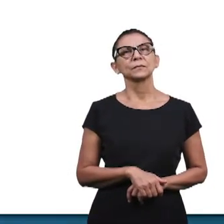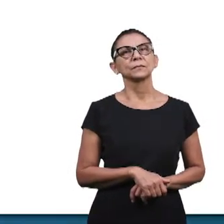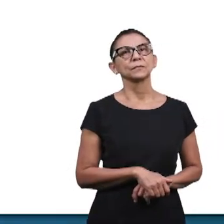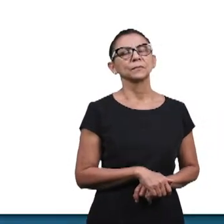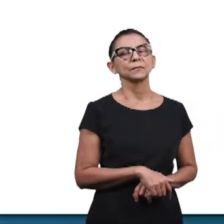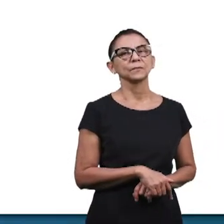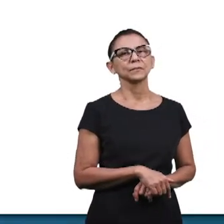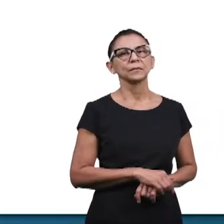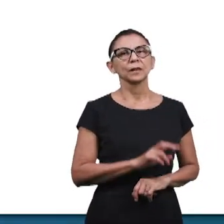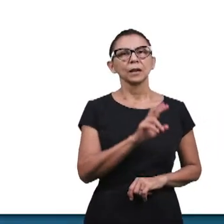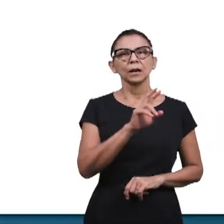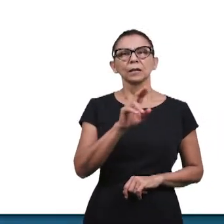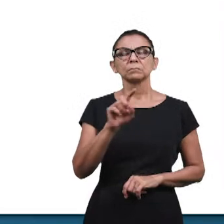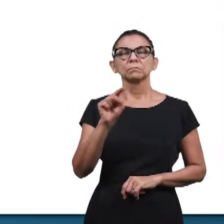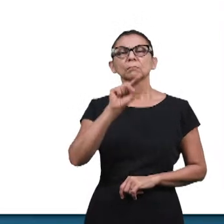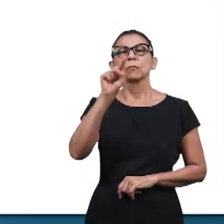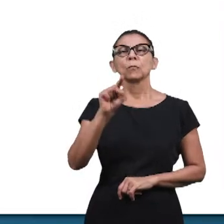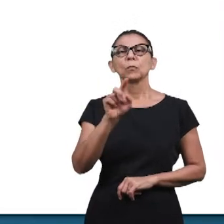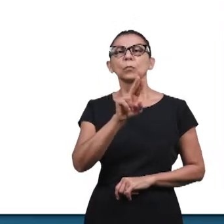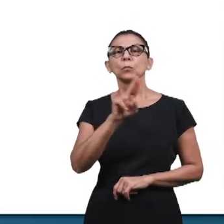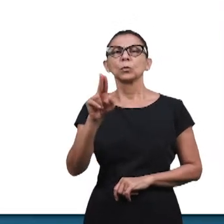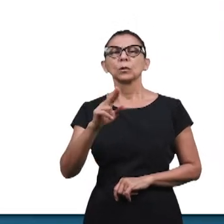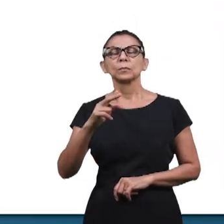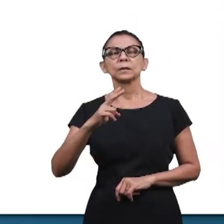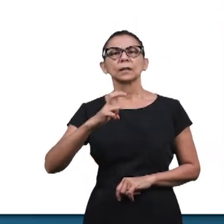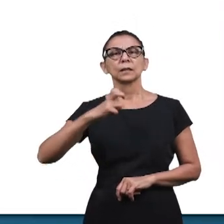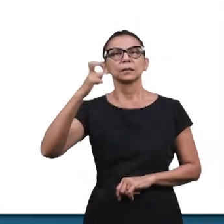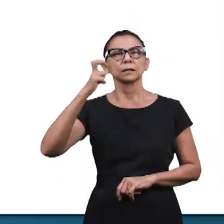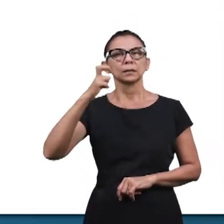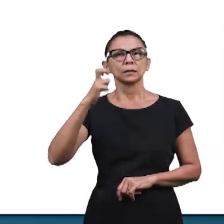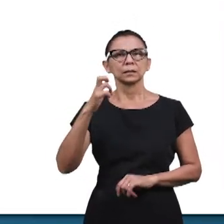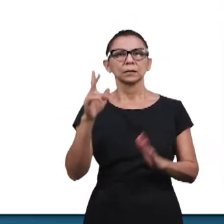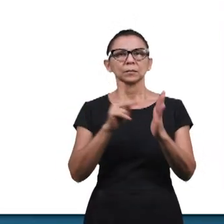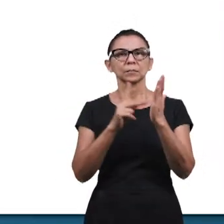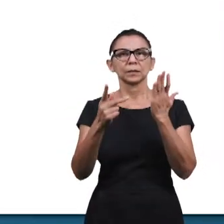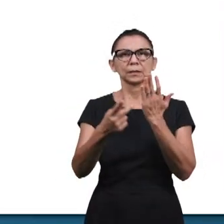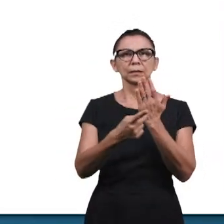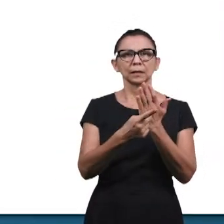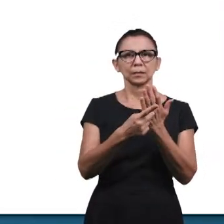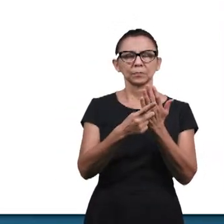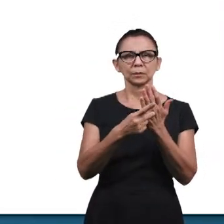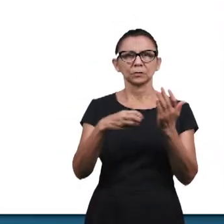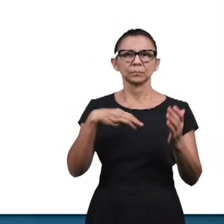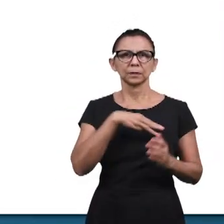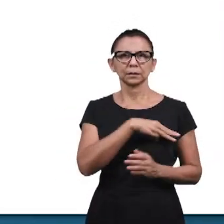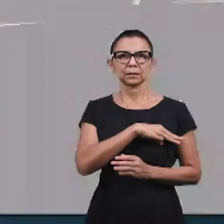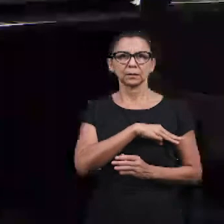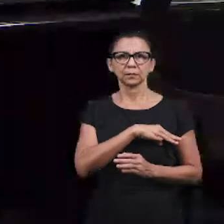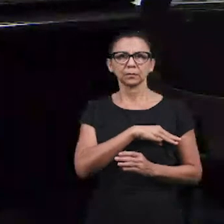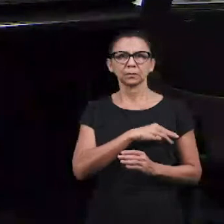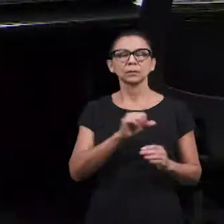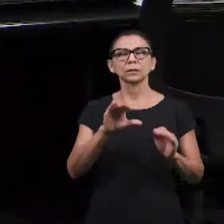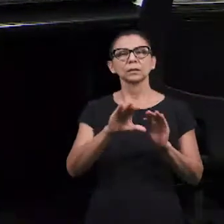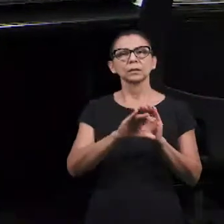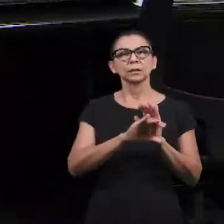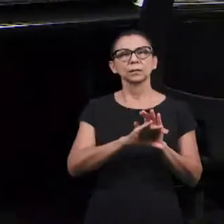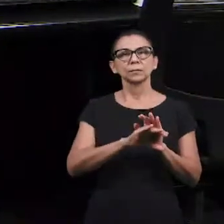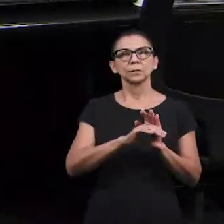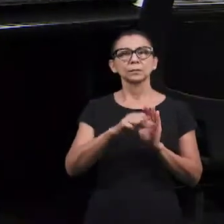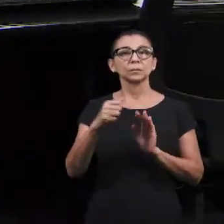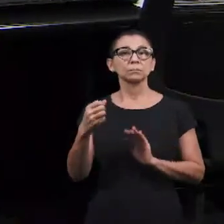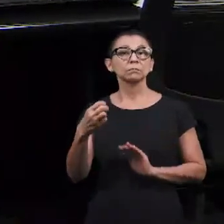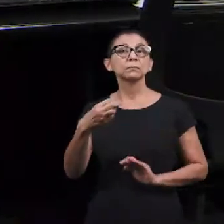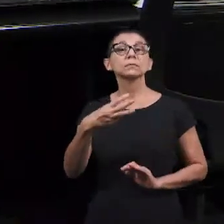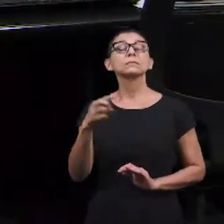da quinta parábola descrita no capítulo 13 do Evangelho de Mateus? Para dar